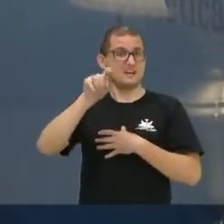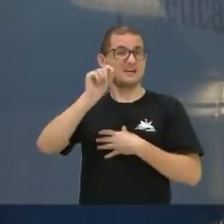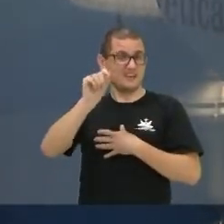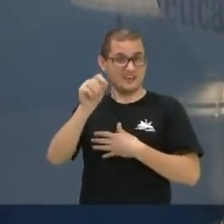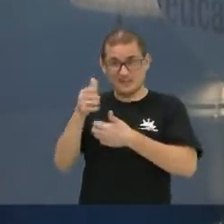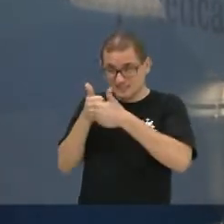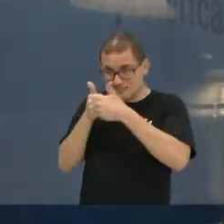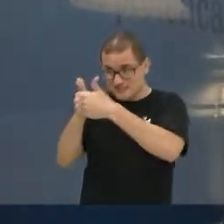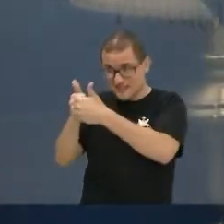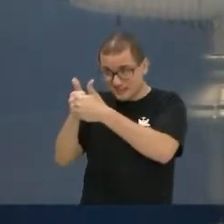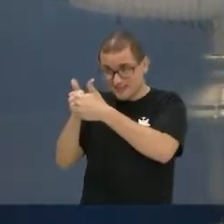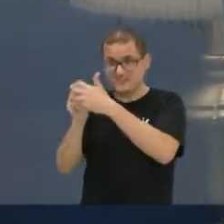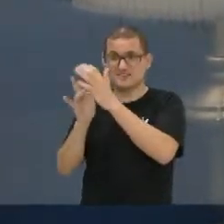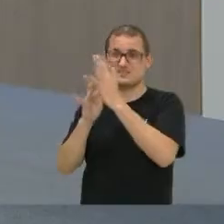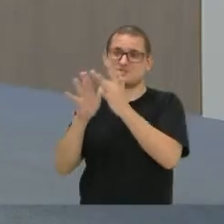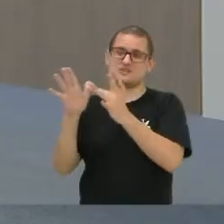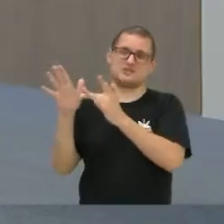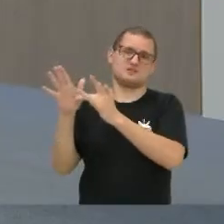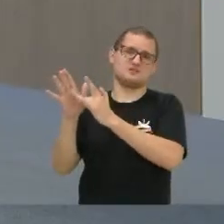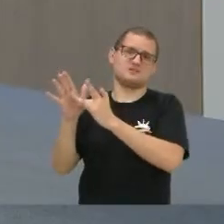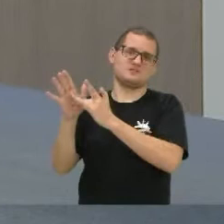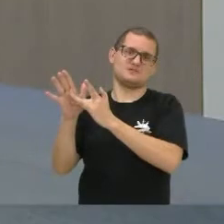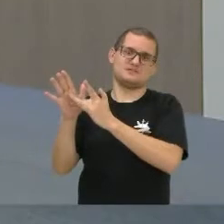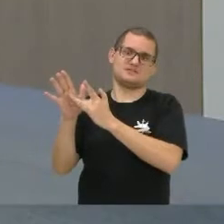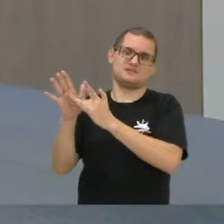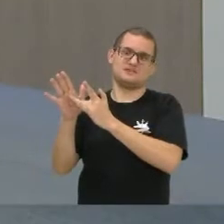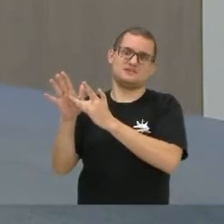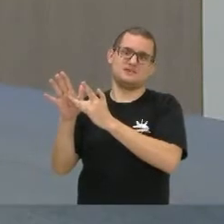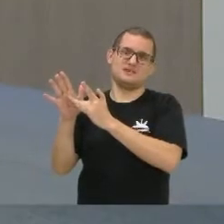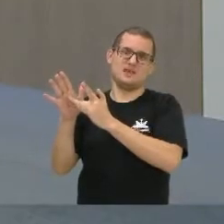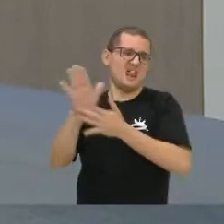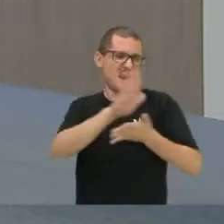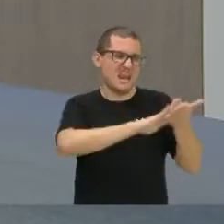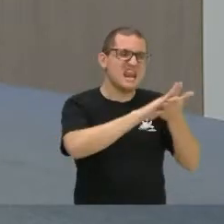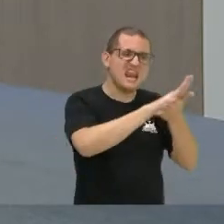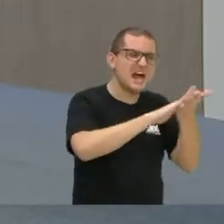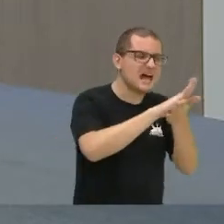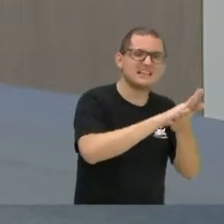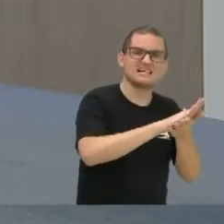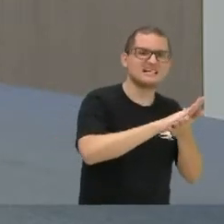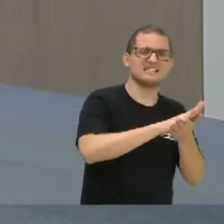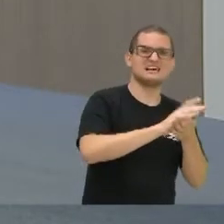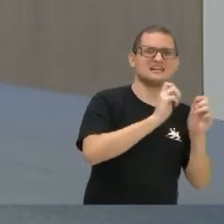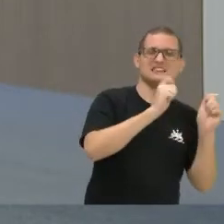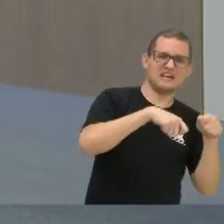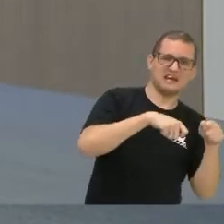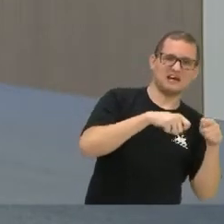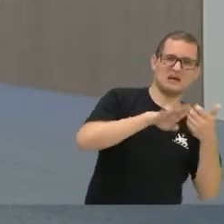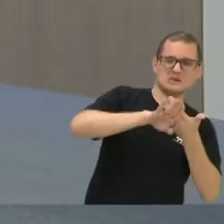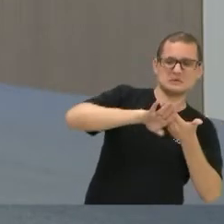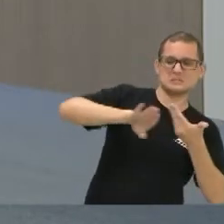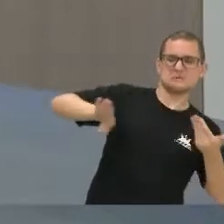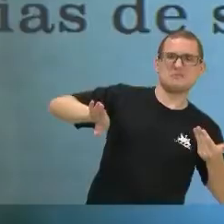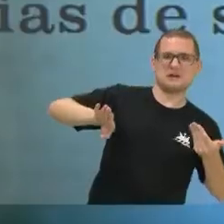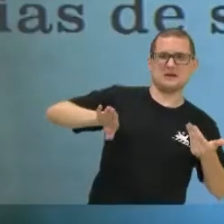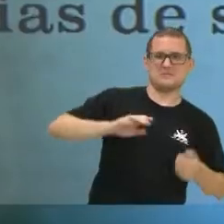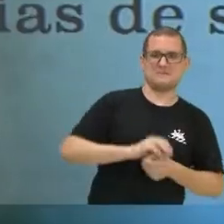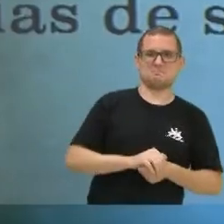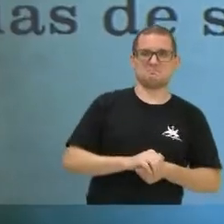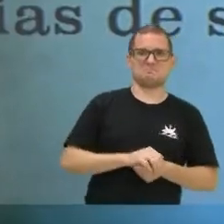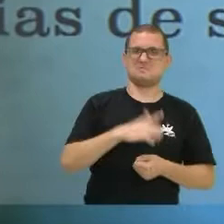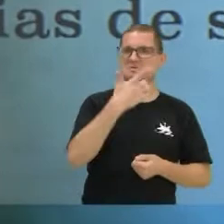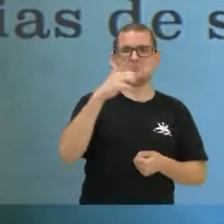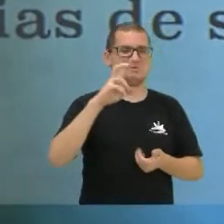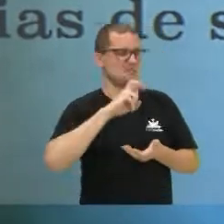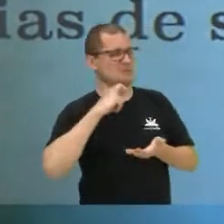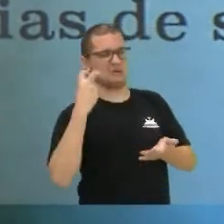jesus é a força de profetizar nem a morte